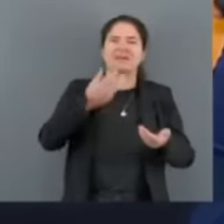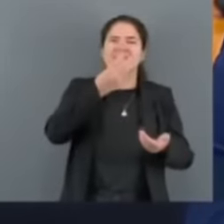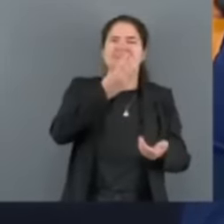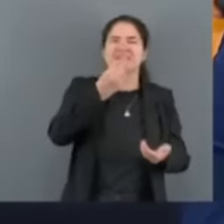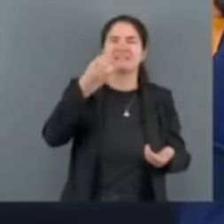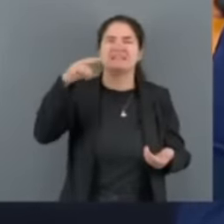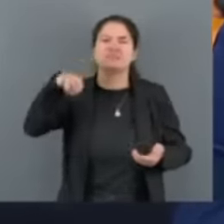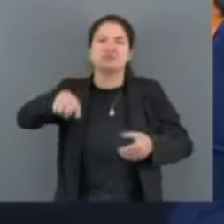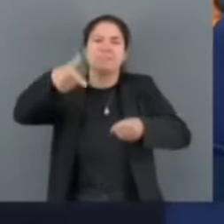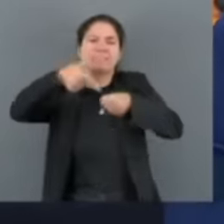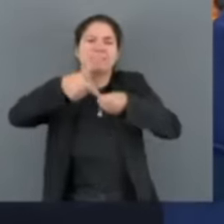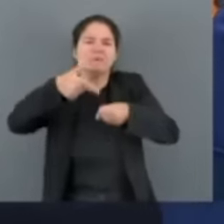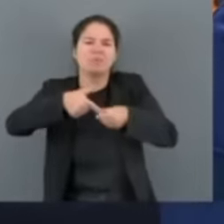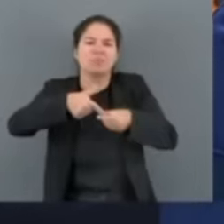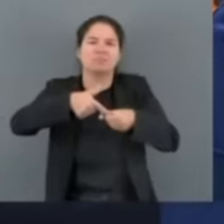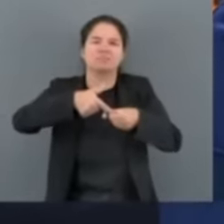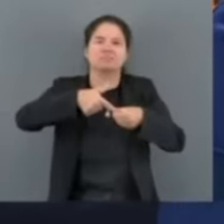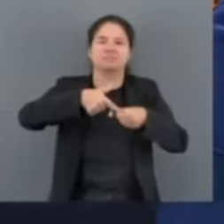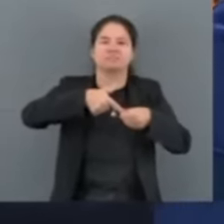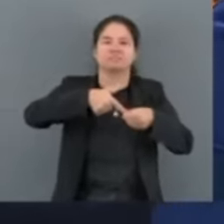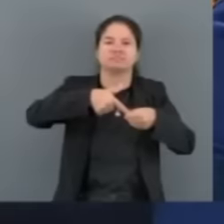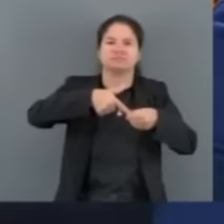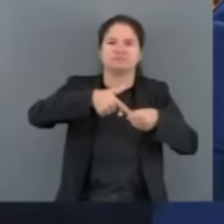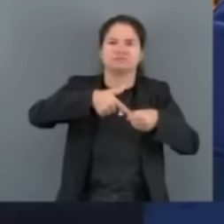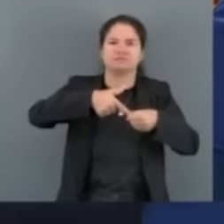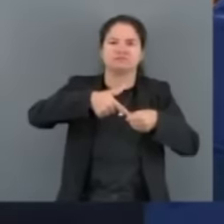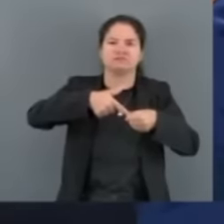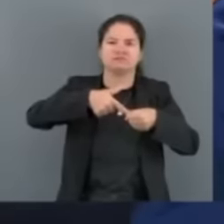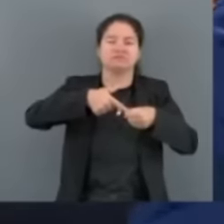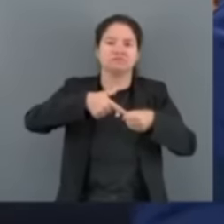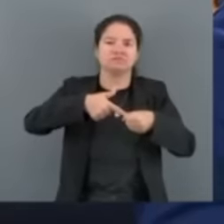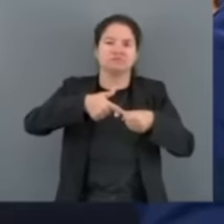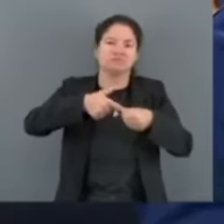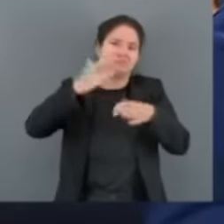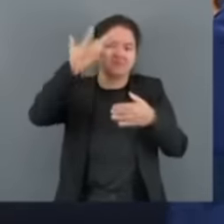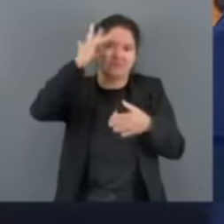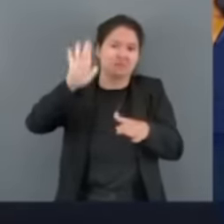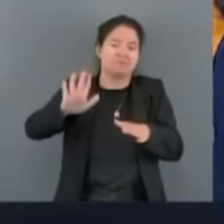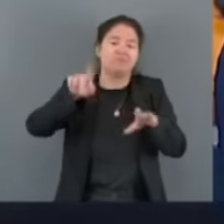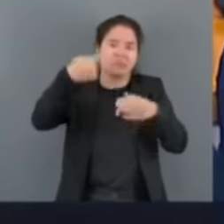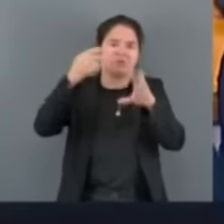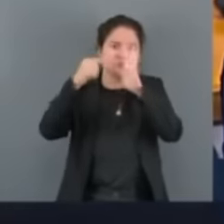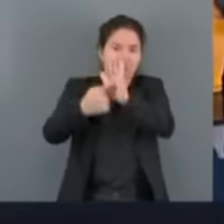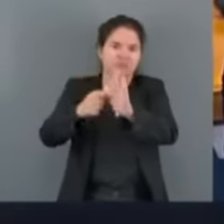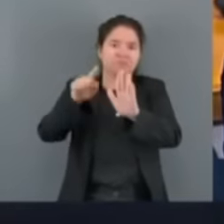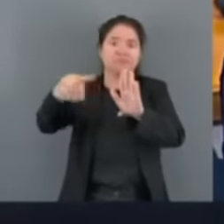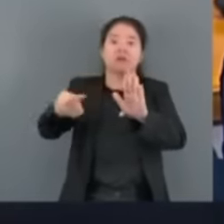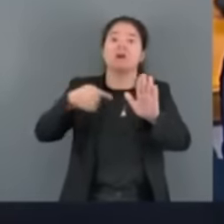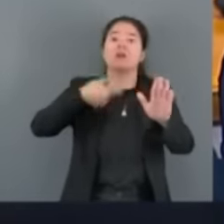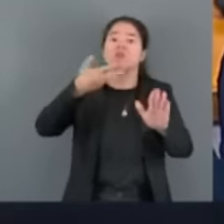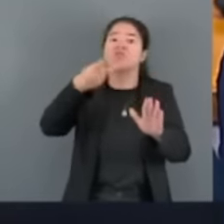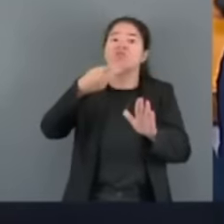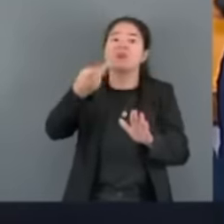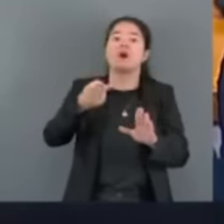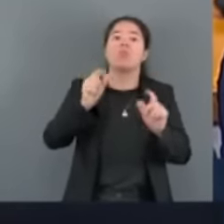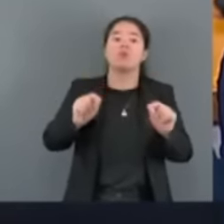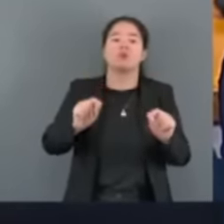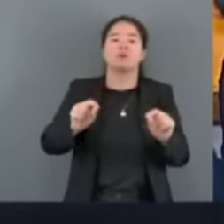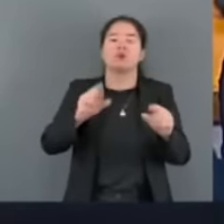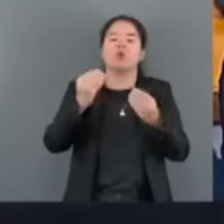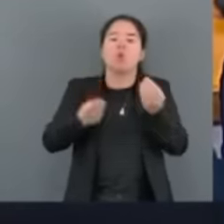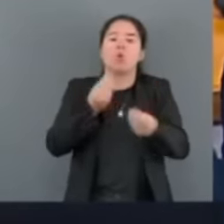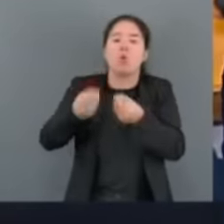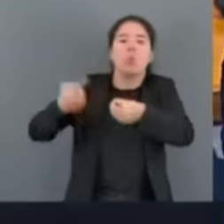numa cidade em um ano, com a questão da saúde. Depois eu vou encaminhar isso para a senhora. Então, o que eu quero falar é isso. Como é que uma cidade